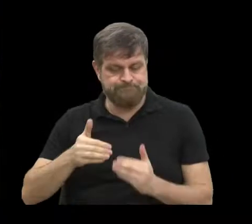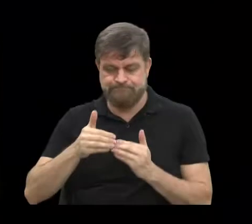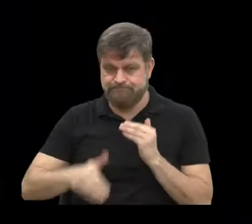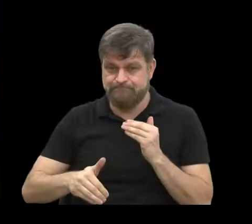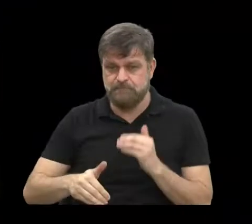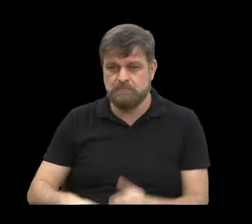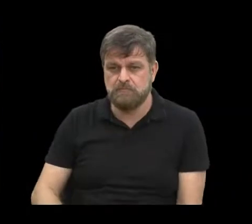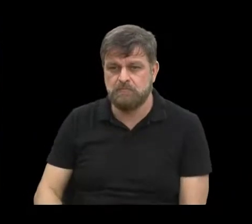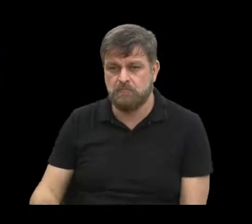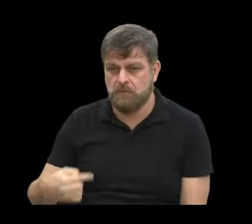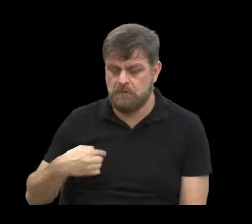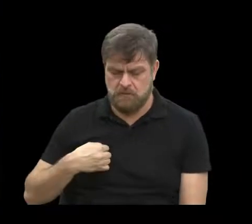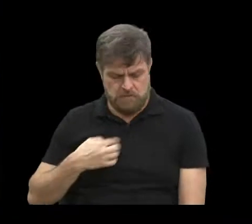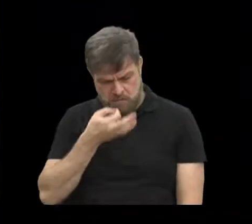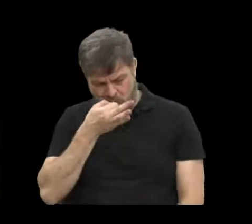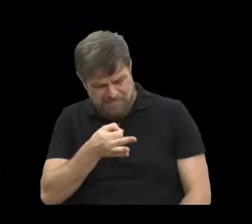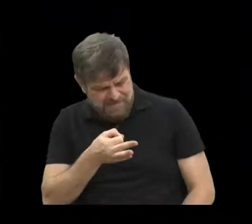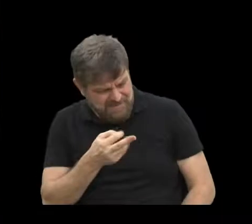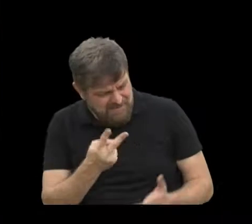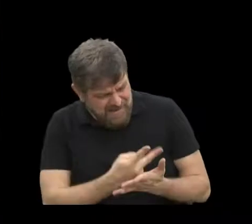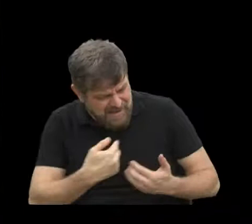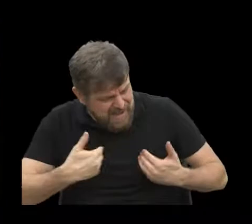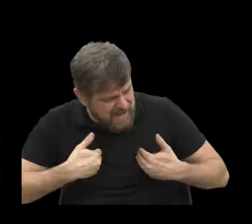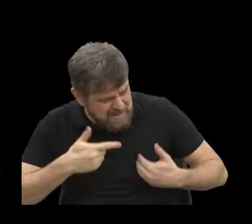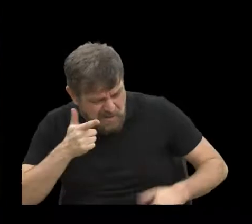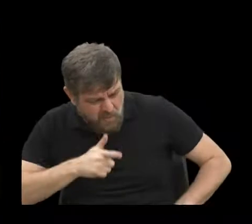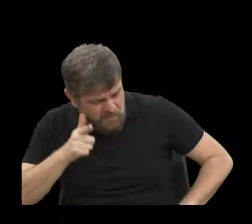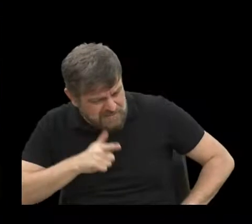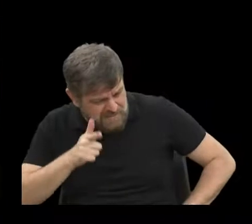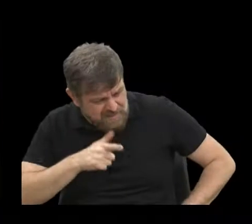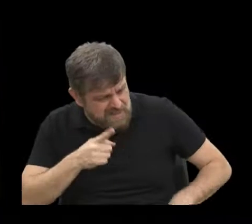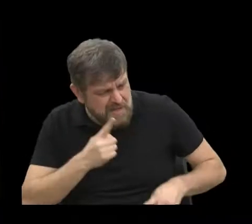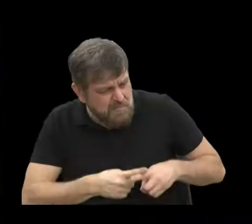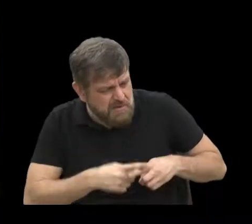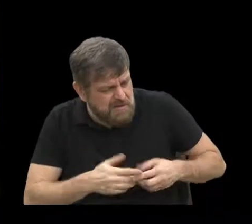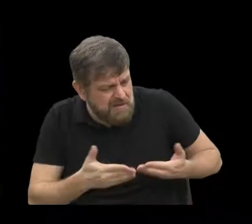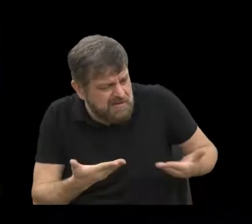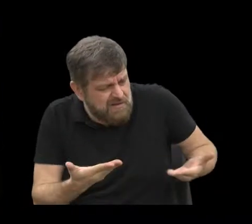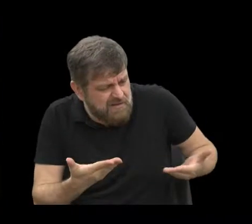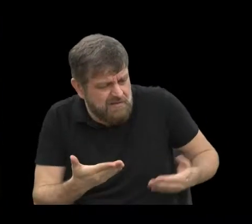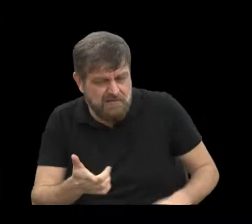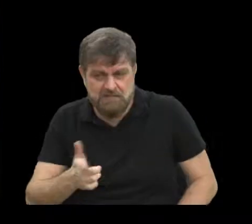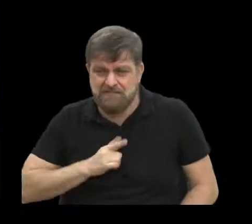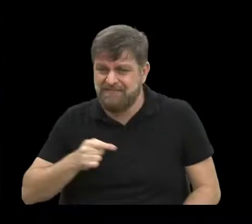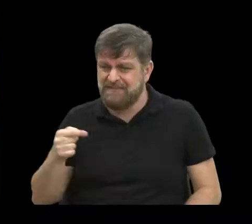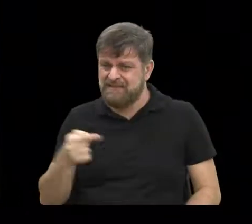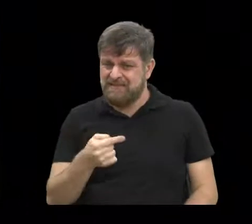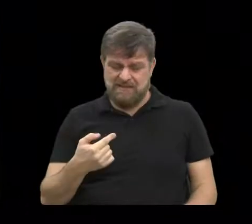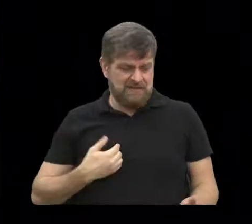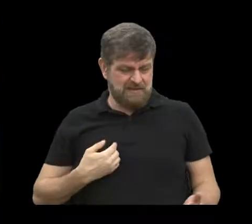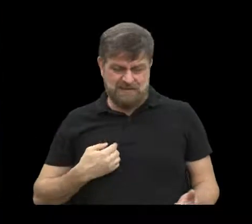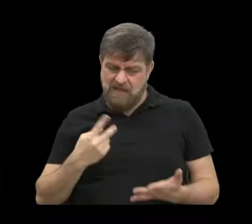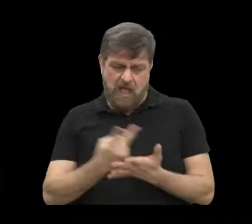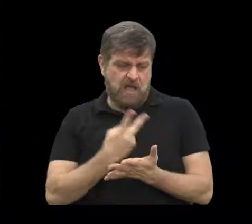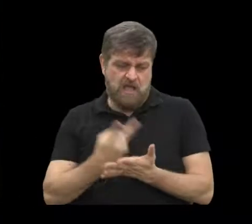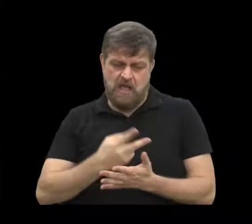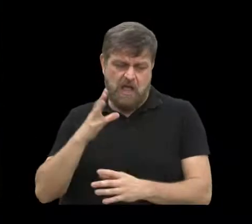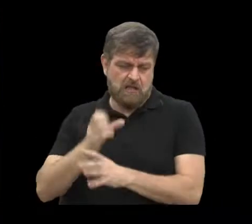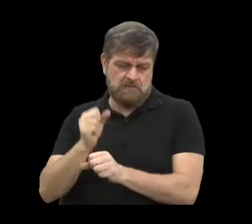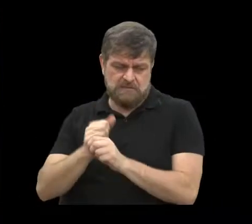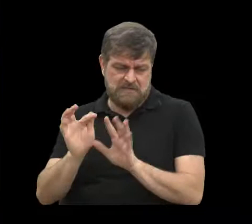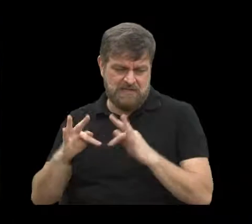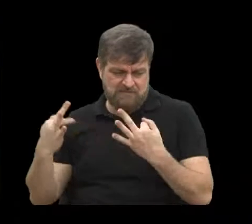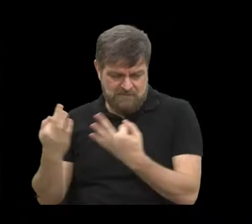mas eu não concordo com essa decisão. Ele pode ser que tenha sido indeferido por renda, né, pelo cálculo da renda